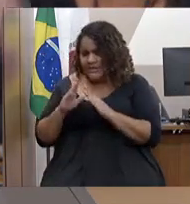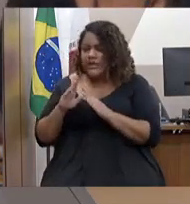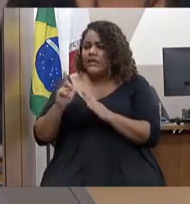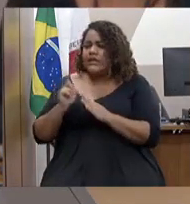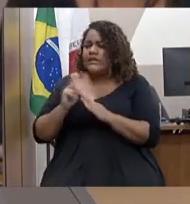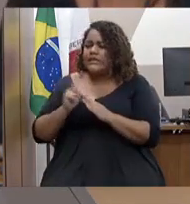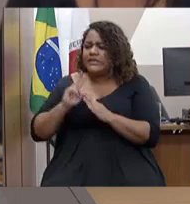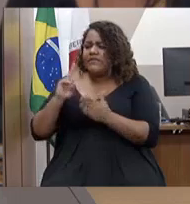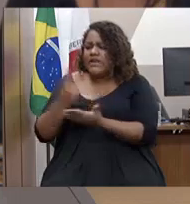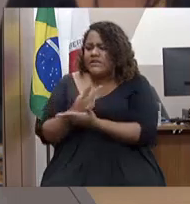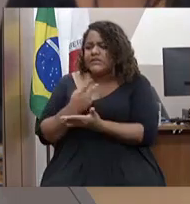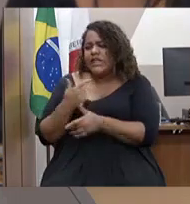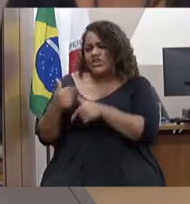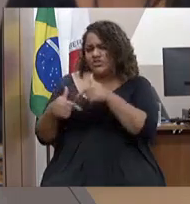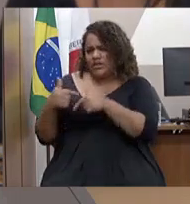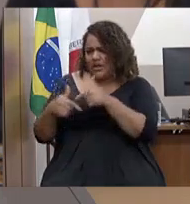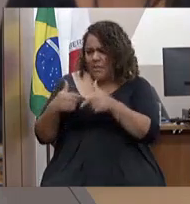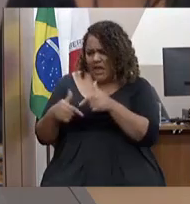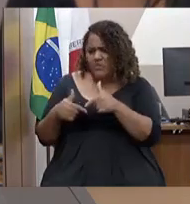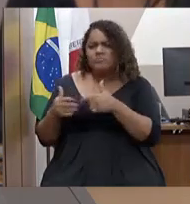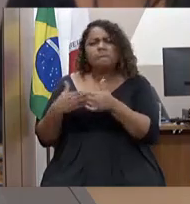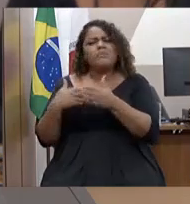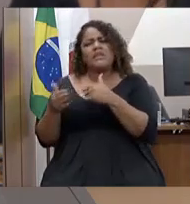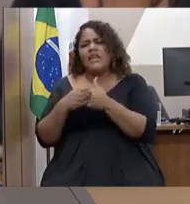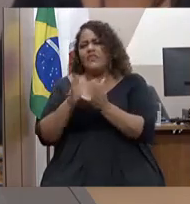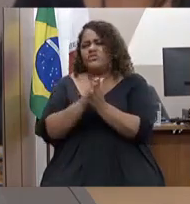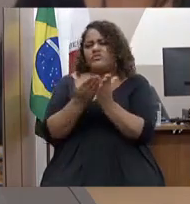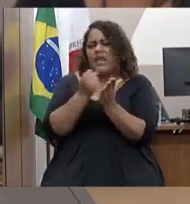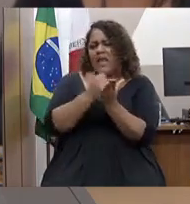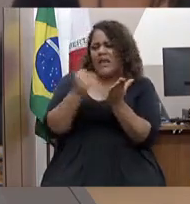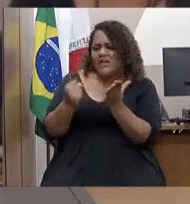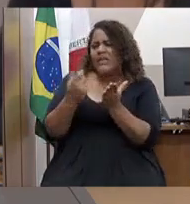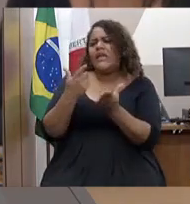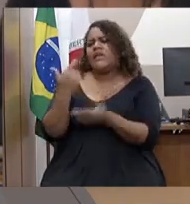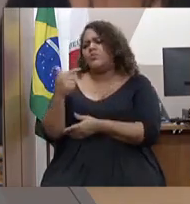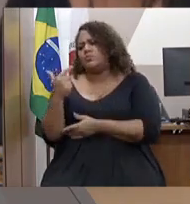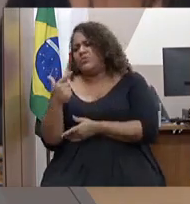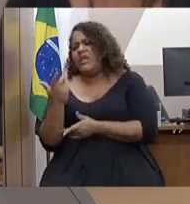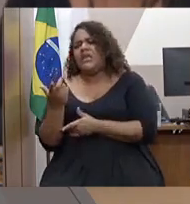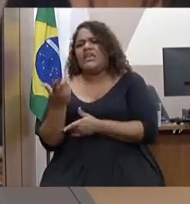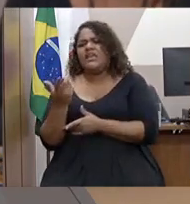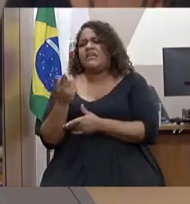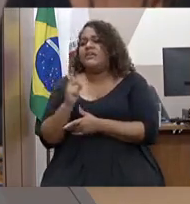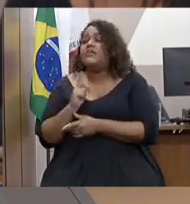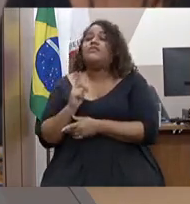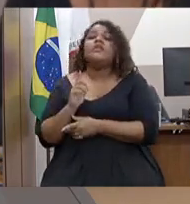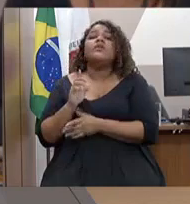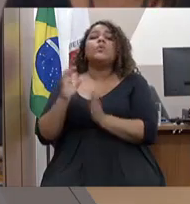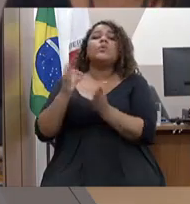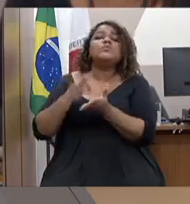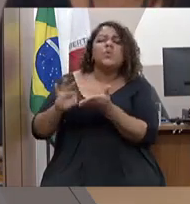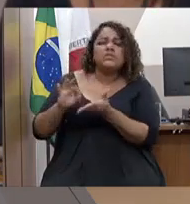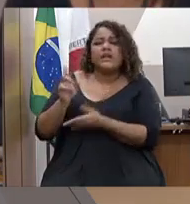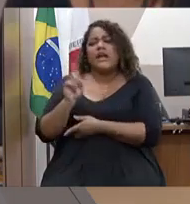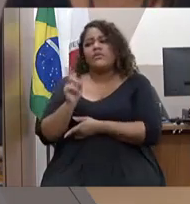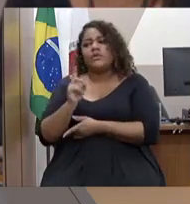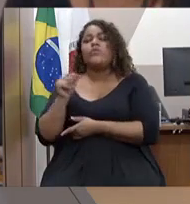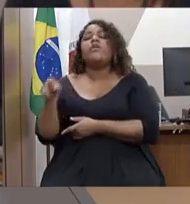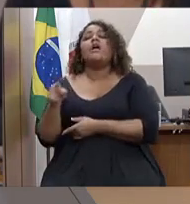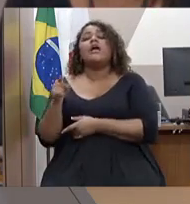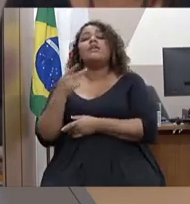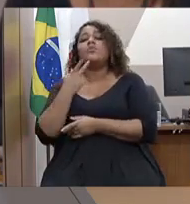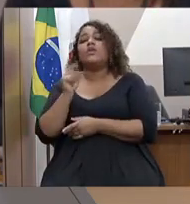ter carteira de não ter carteira de trabalhar fechado eu não alguma coisa assim o número que apareceu gente no ano de 2013